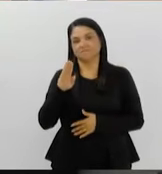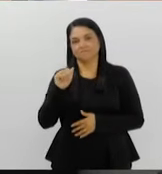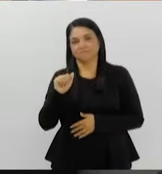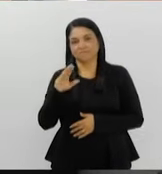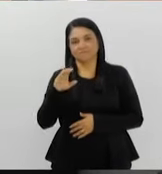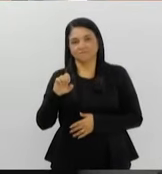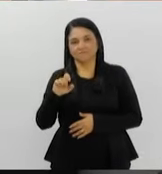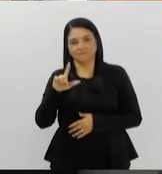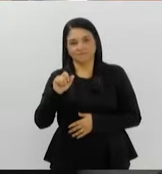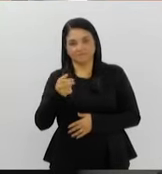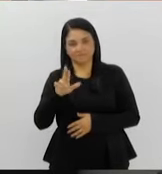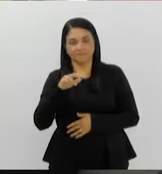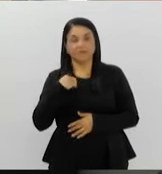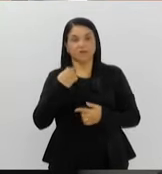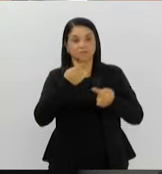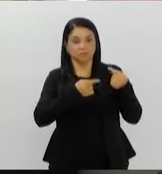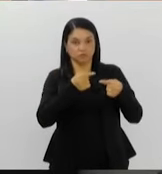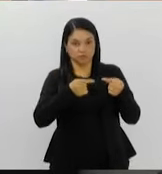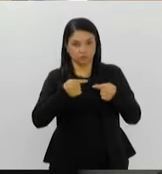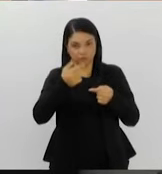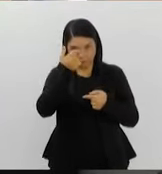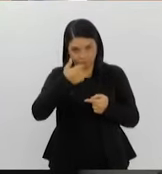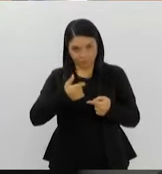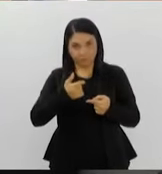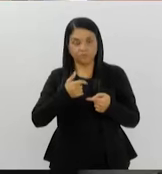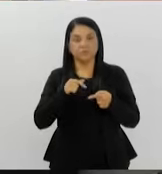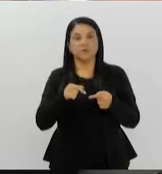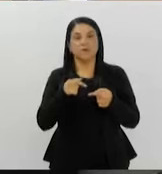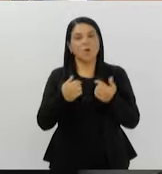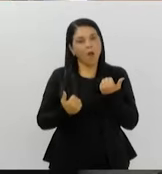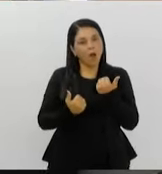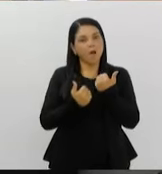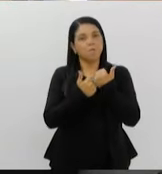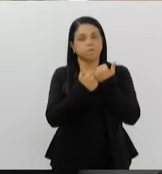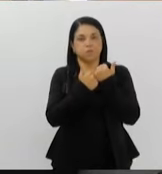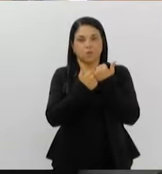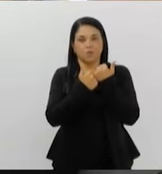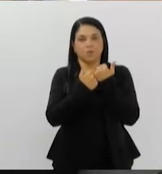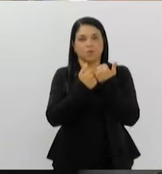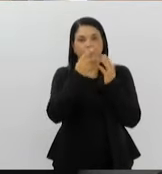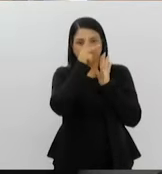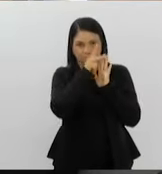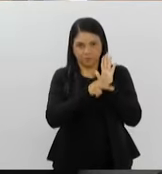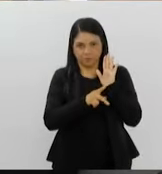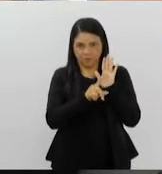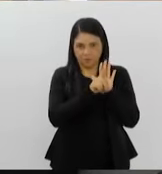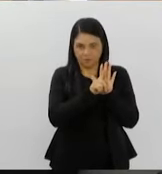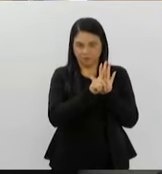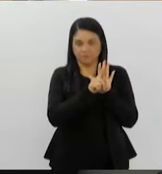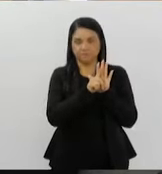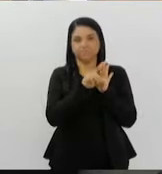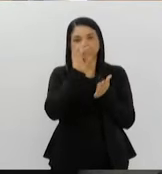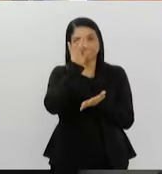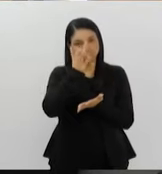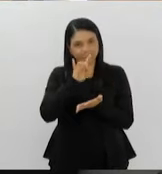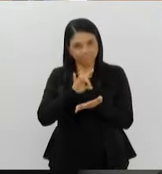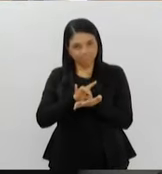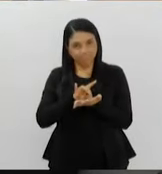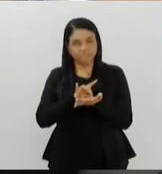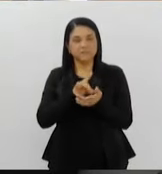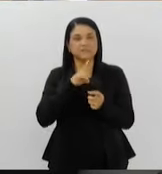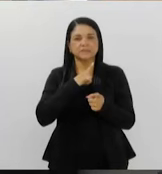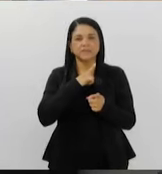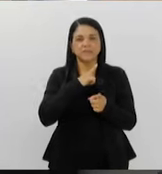eu vou discutir porque eu apoio esse projeto. Na verdade, existe